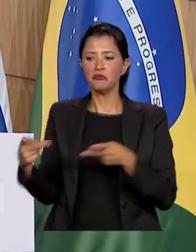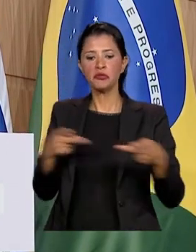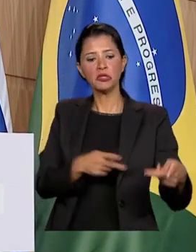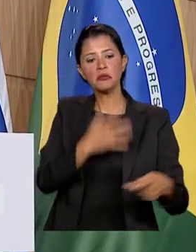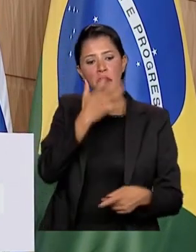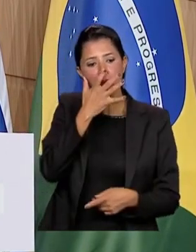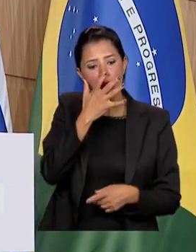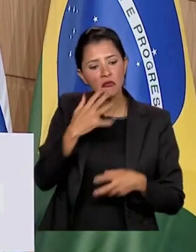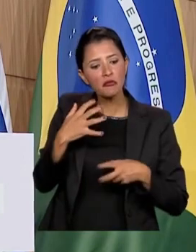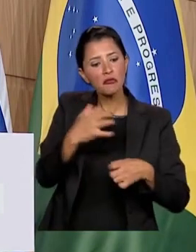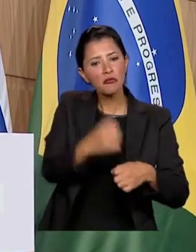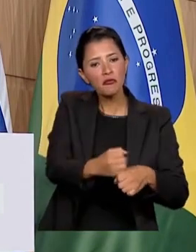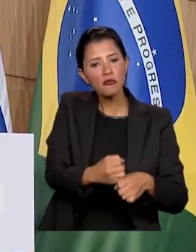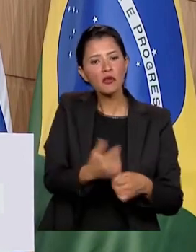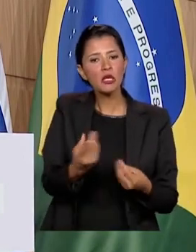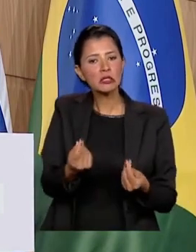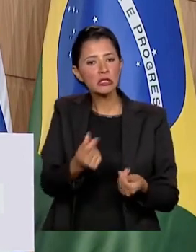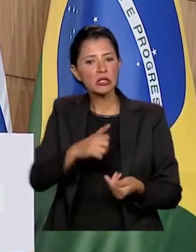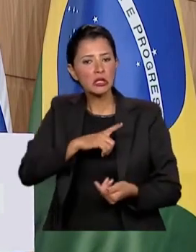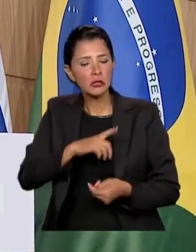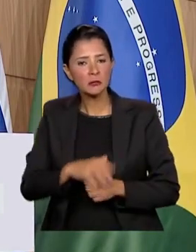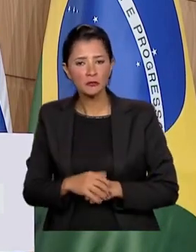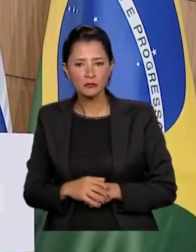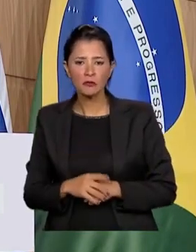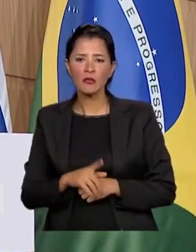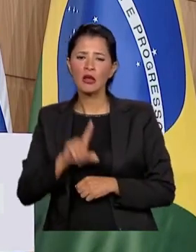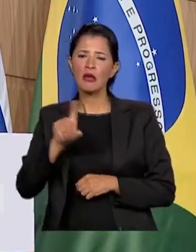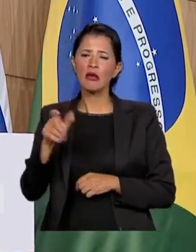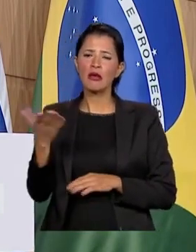o balanço do país, ou seja, era como se